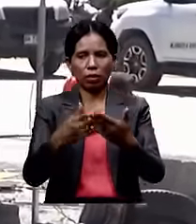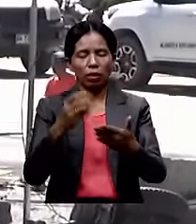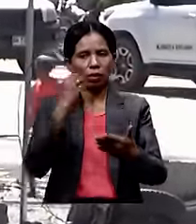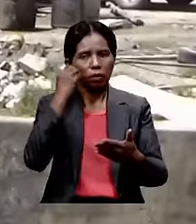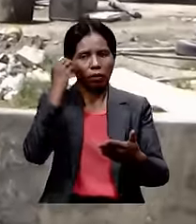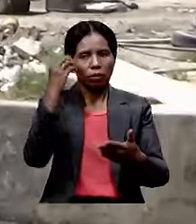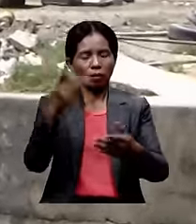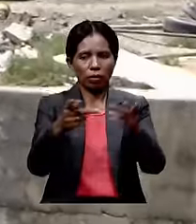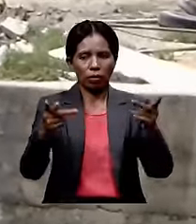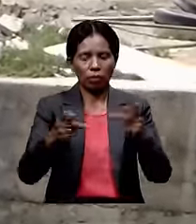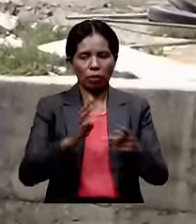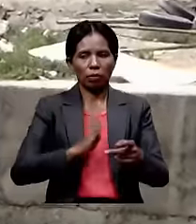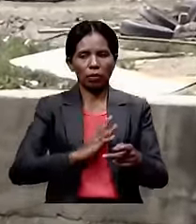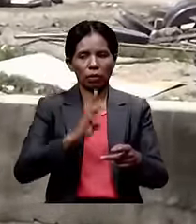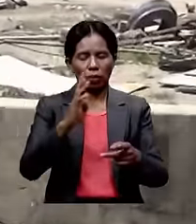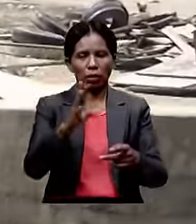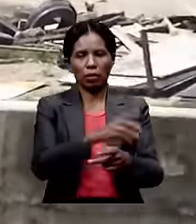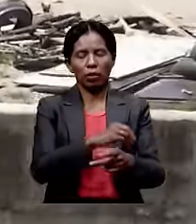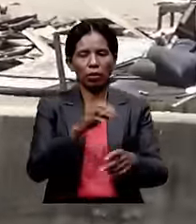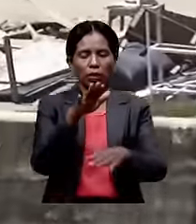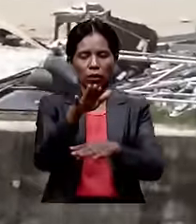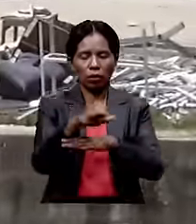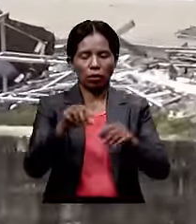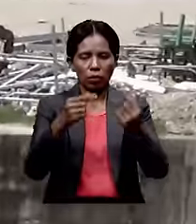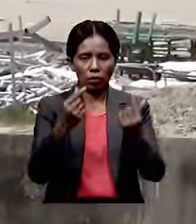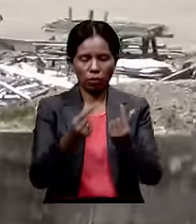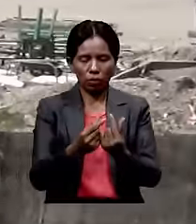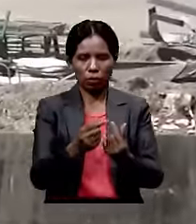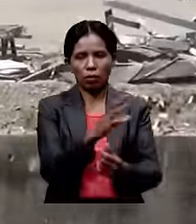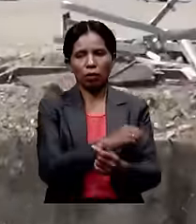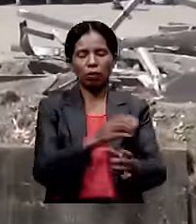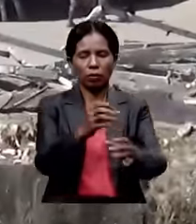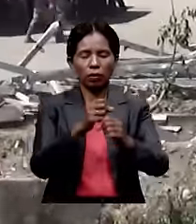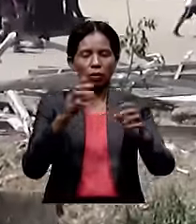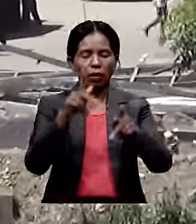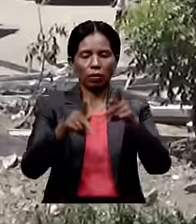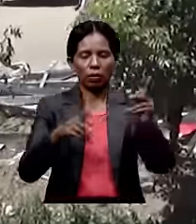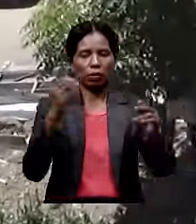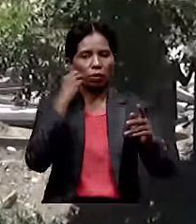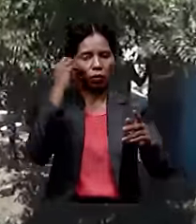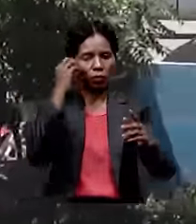hela e arredores terminal Becora. No parte Lorai, equipa conjunta, né, mos, sob o tan comunidade, nebe